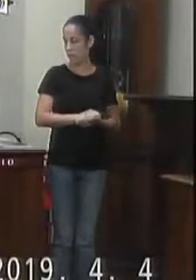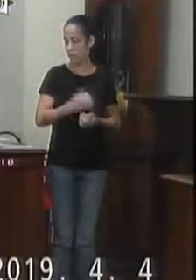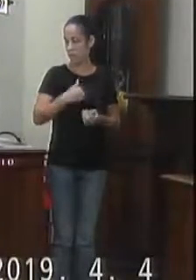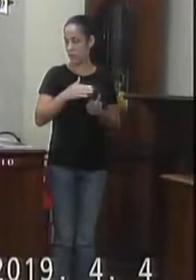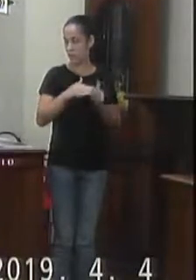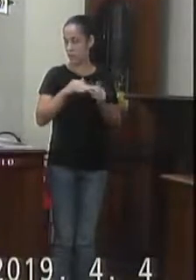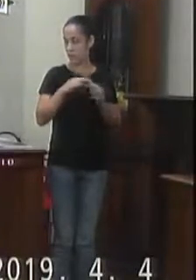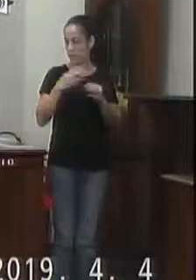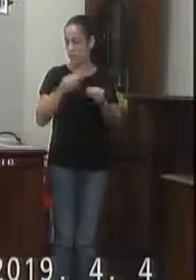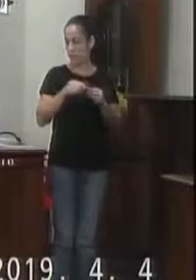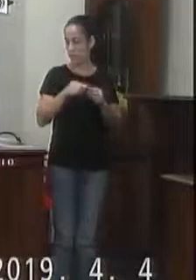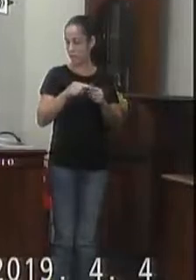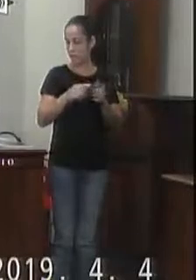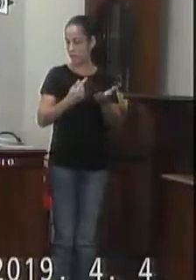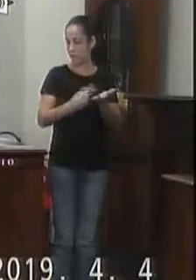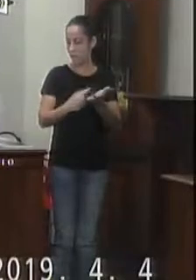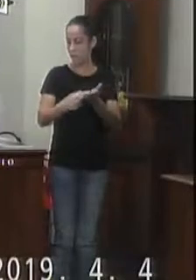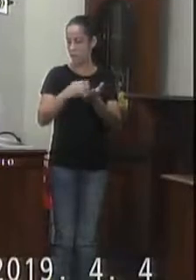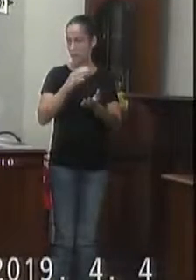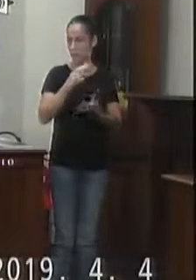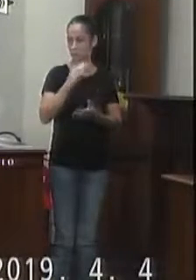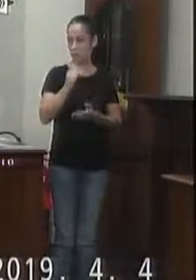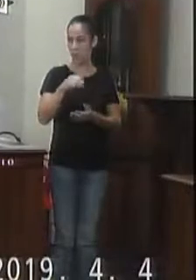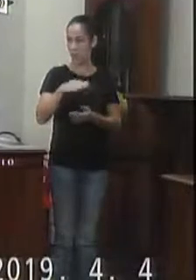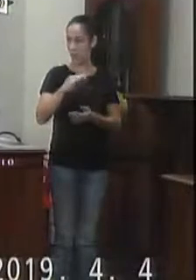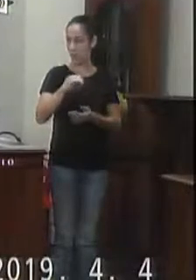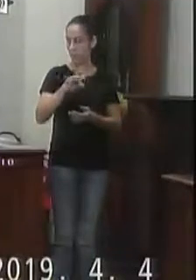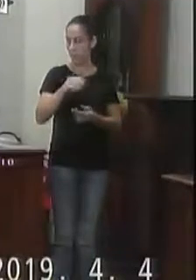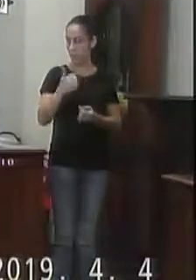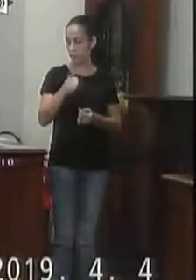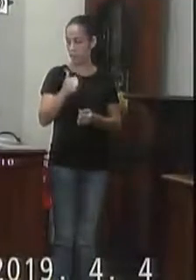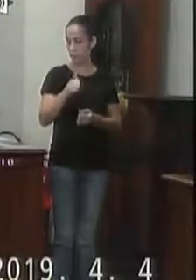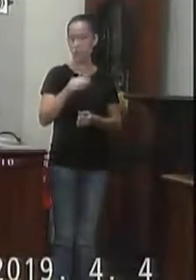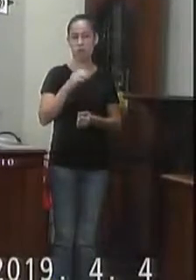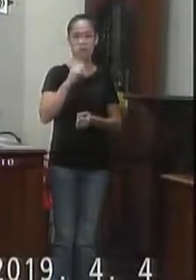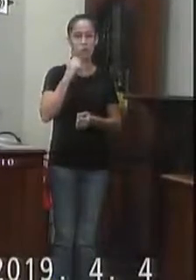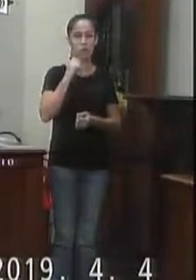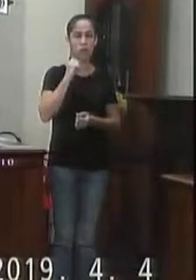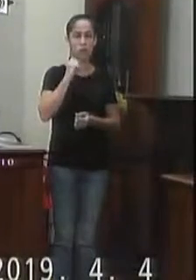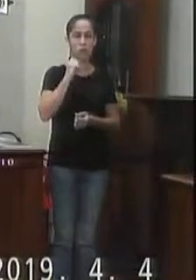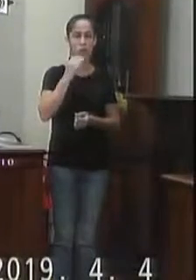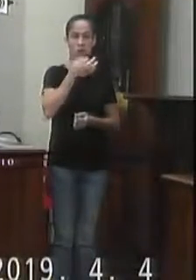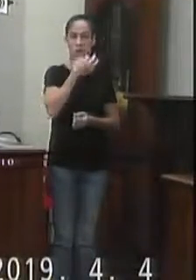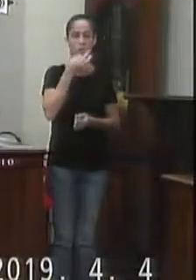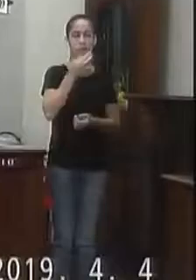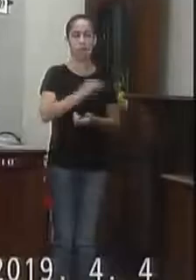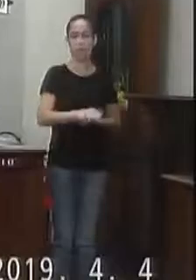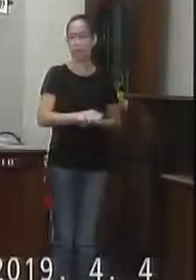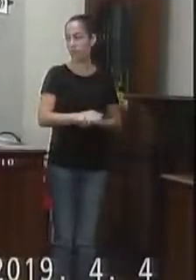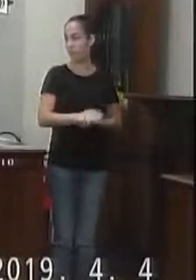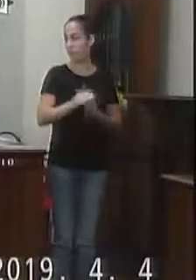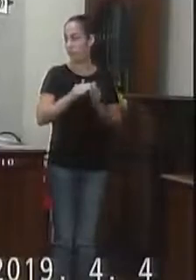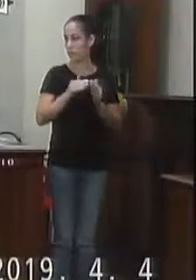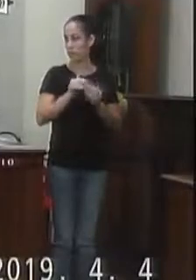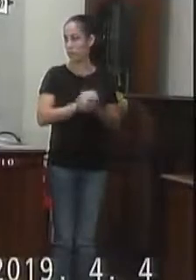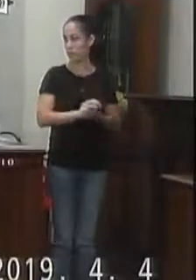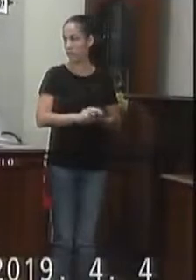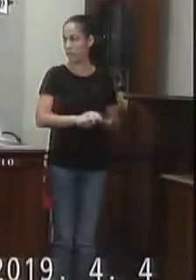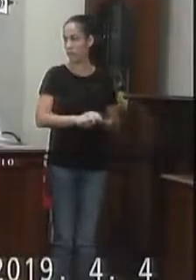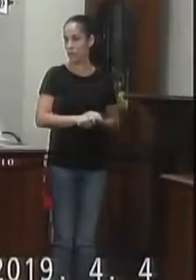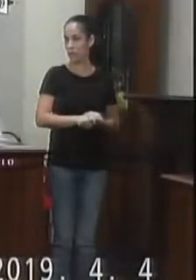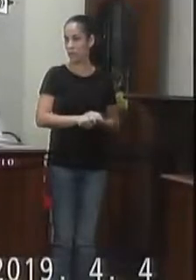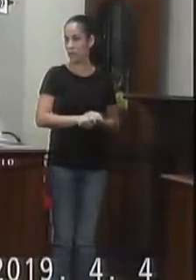dos vereadores, que eu vou marcar para o Cambota para o dia 11 de setembro. Tá bom, vereadores? Então peço a compreensão de vossas excelências. Pois não.